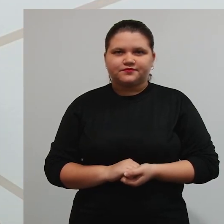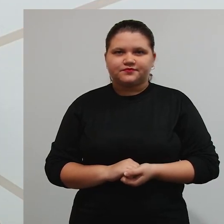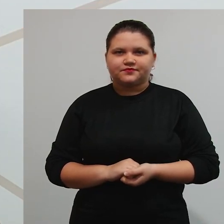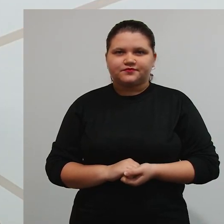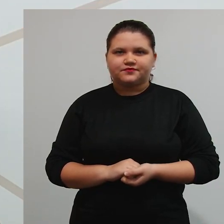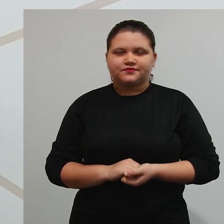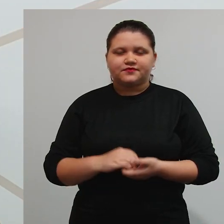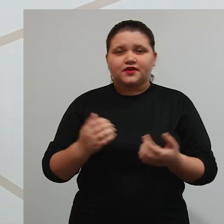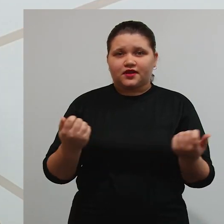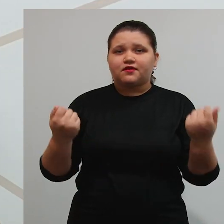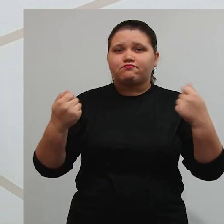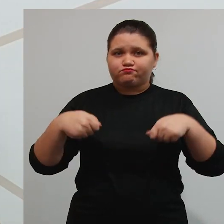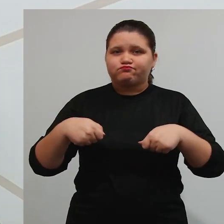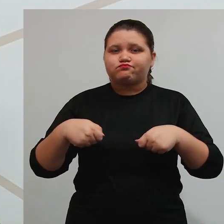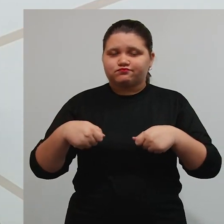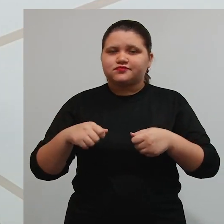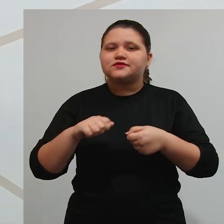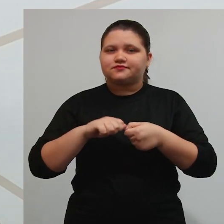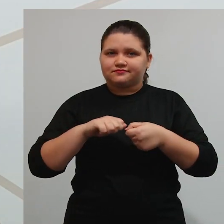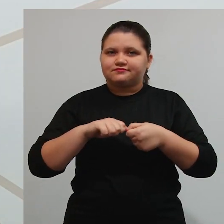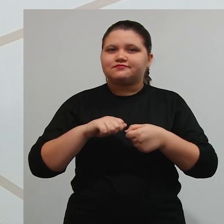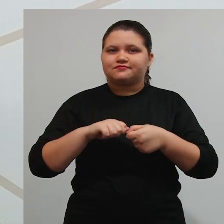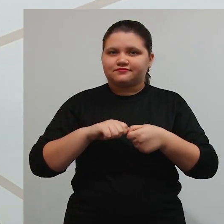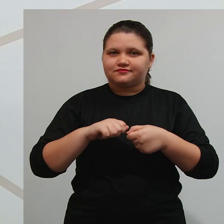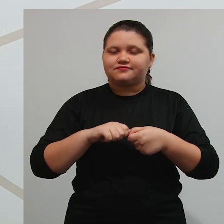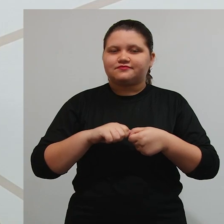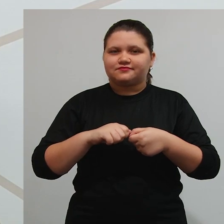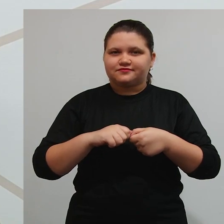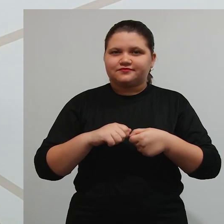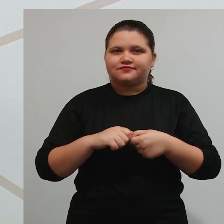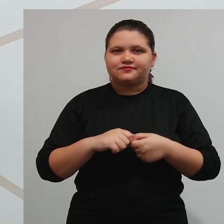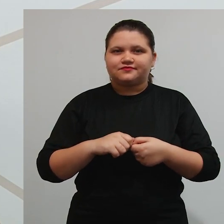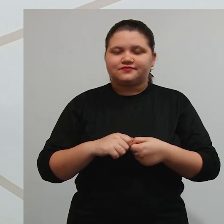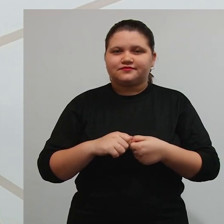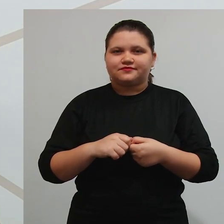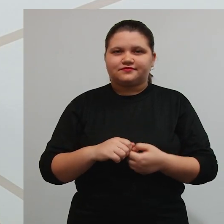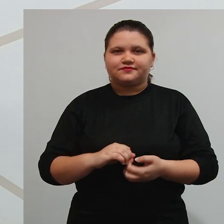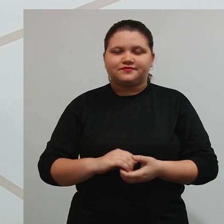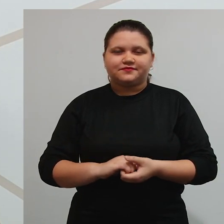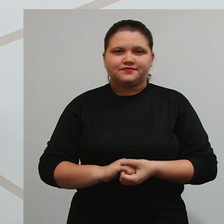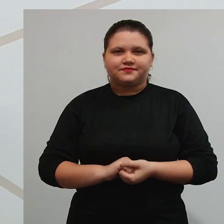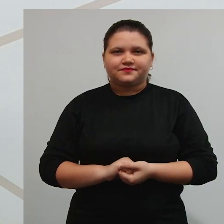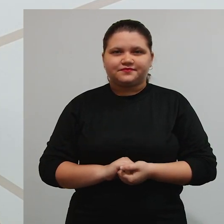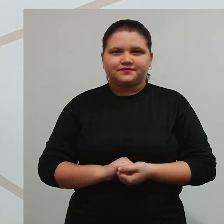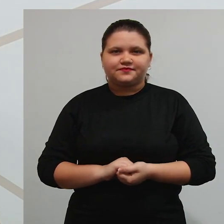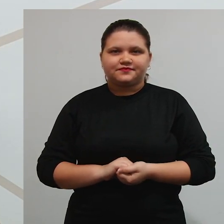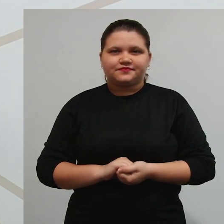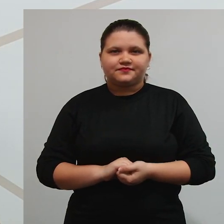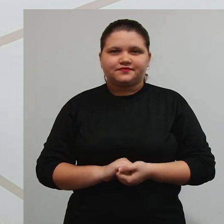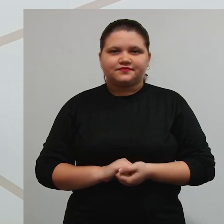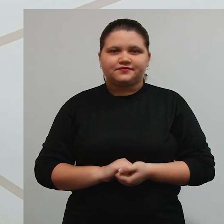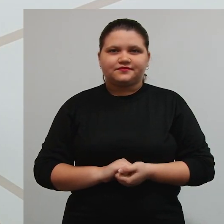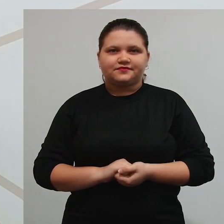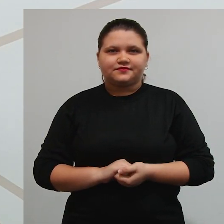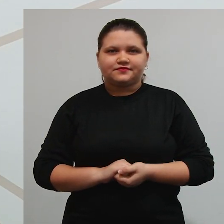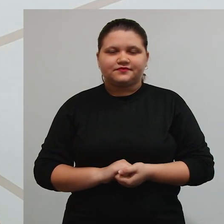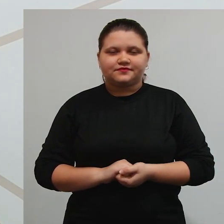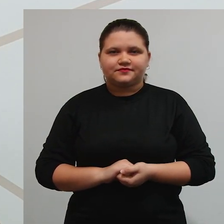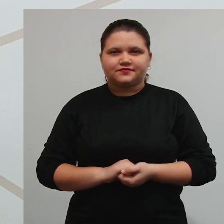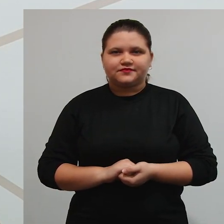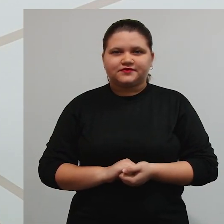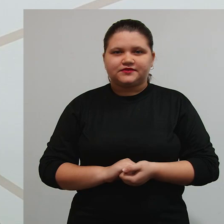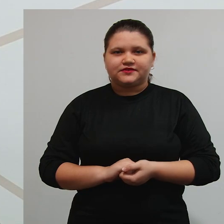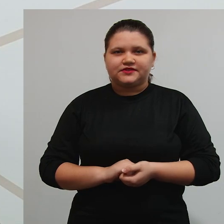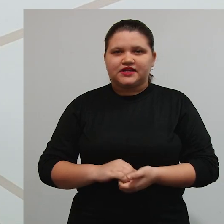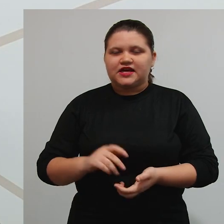É possível fazer? A NBR 10520 autoriza. Mas a recomendação é que você sempre